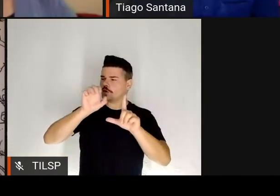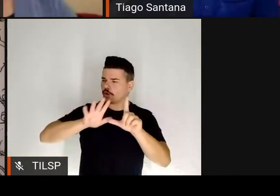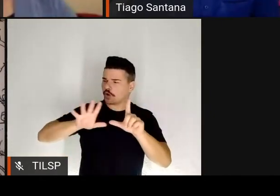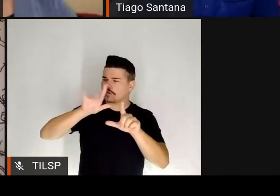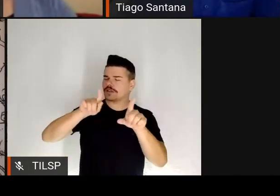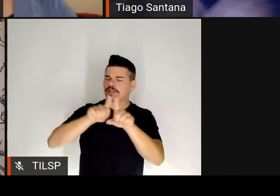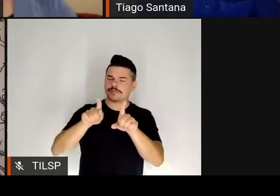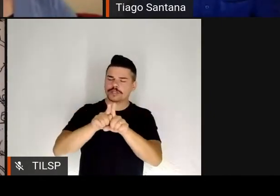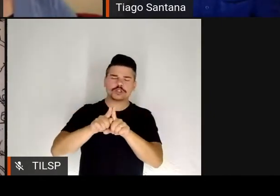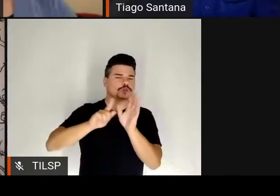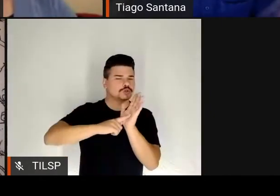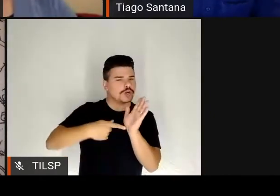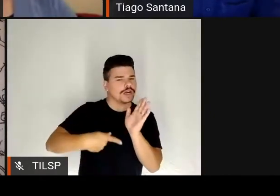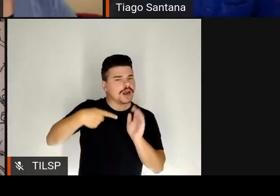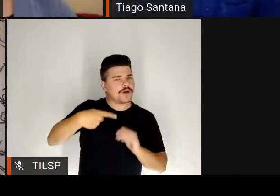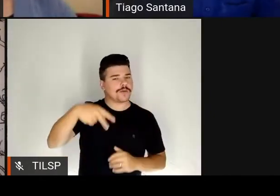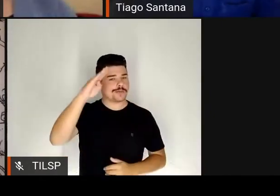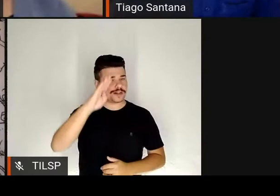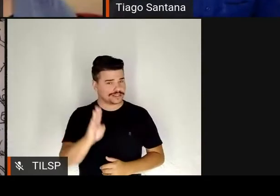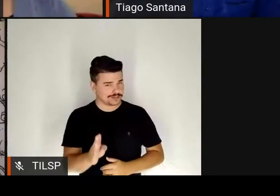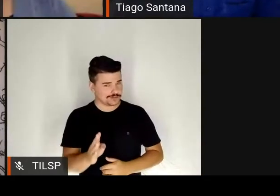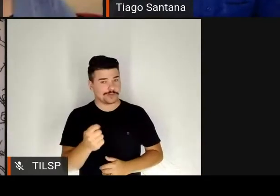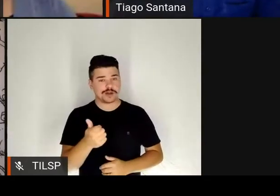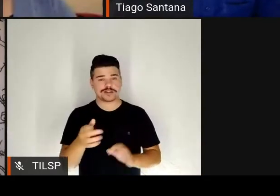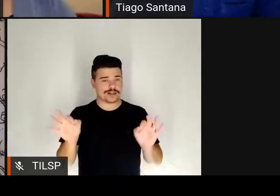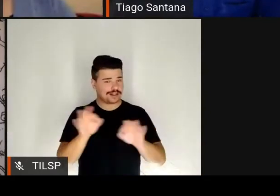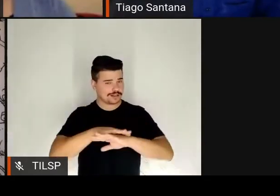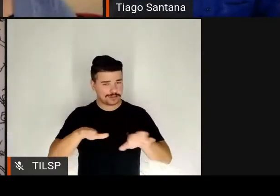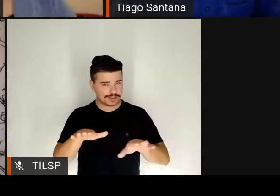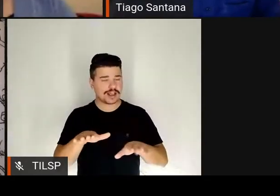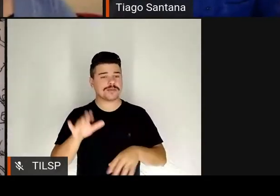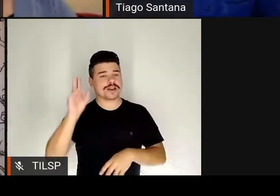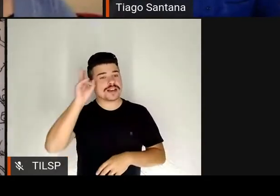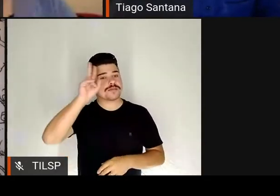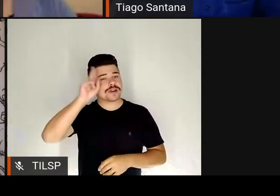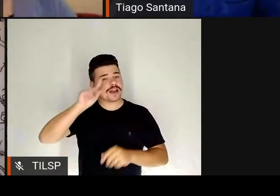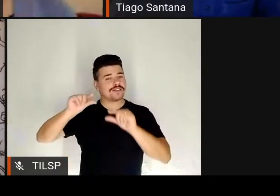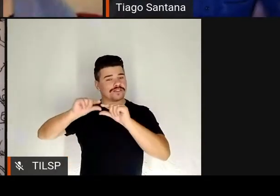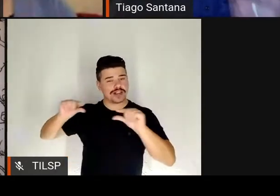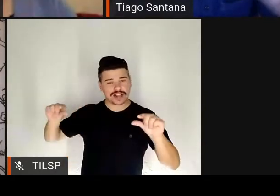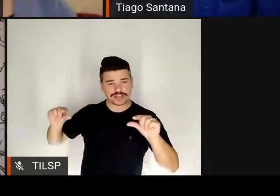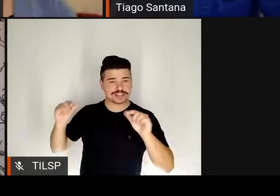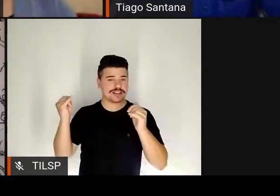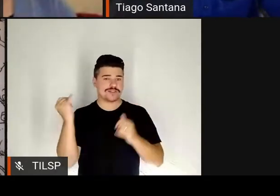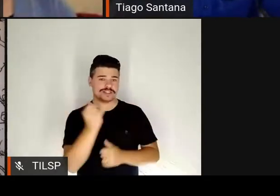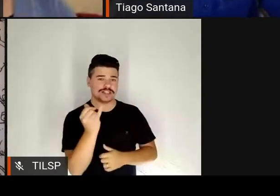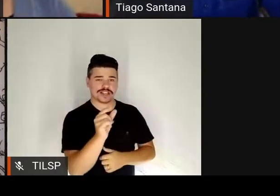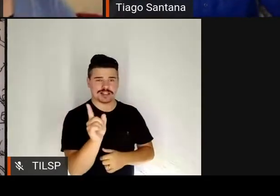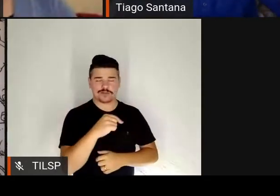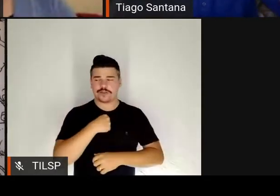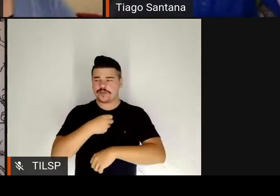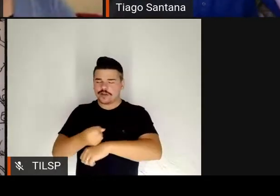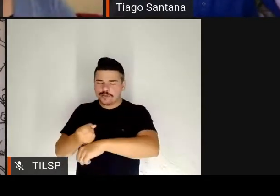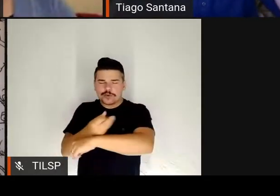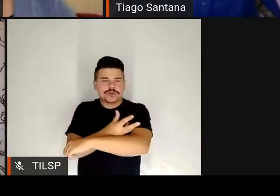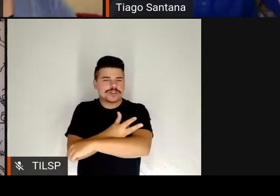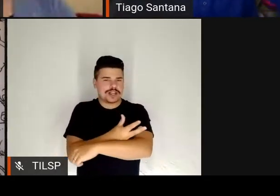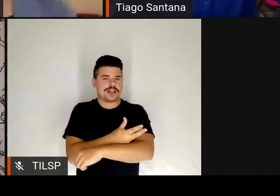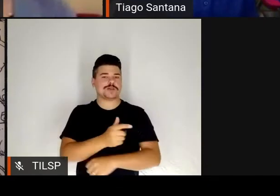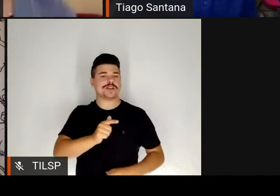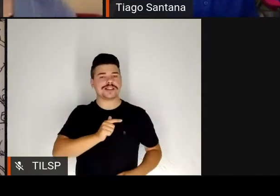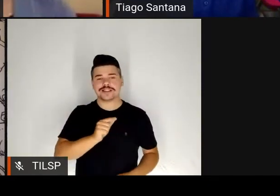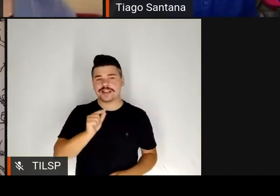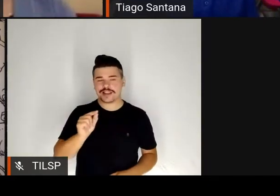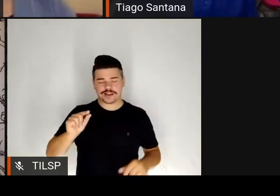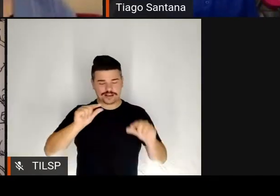né? Para terminar, só para lembrar da frase, eu não queria deixar de dizer que eu fico emocionado quando tem a frase